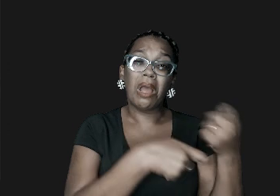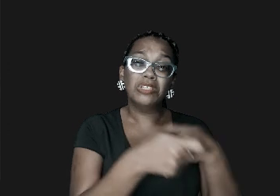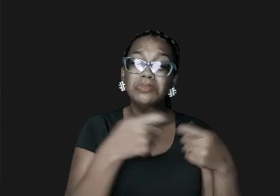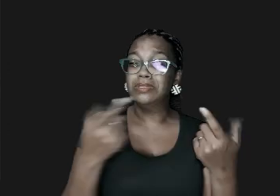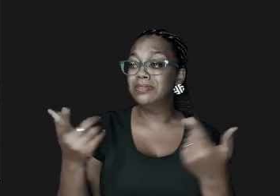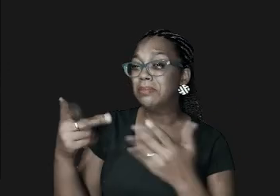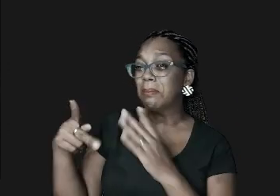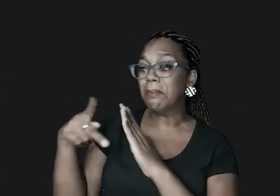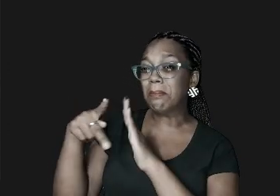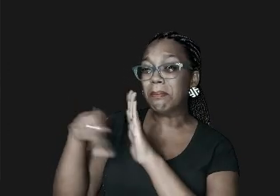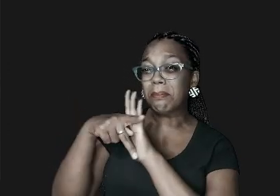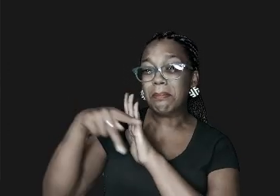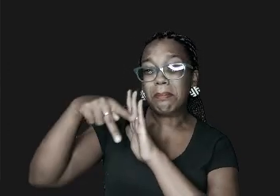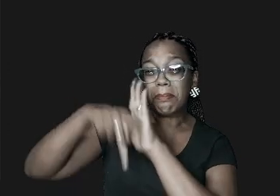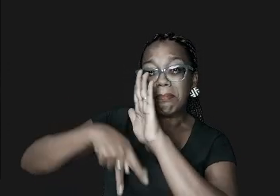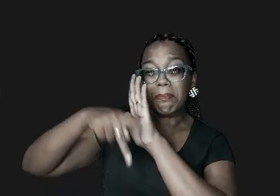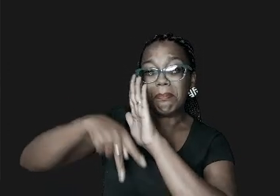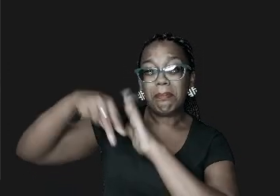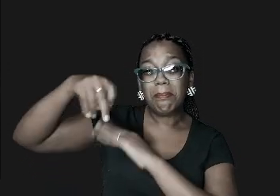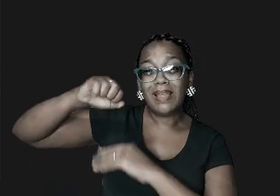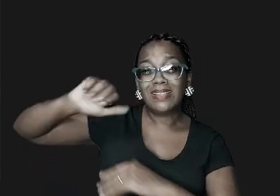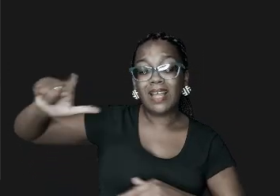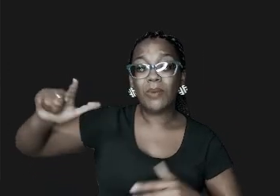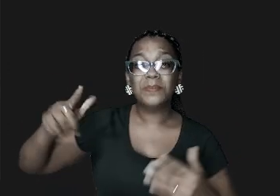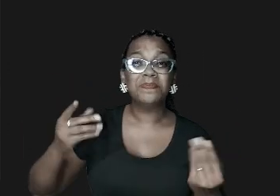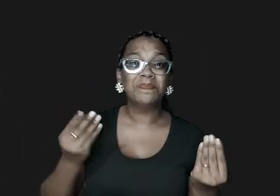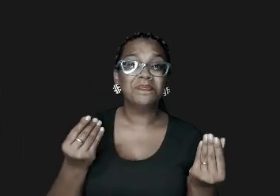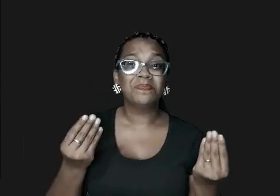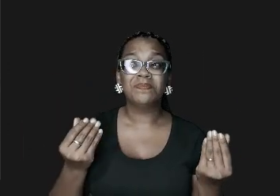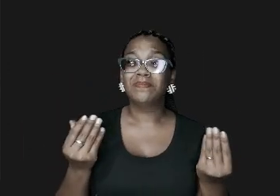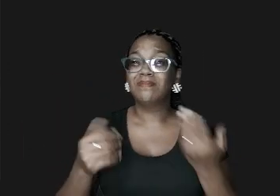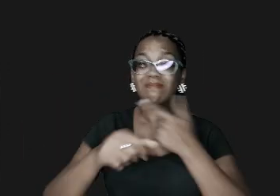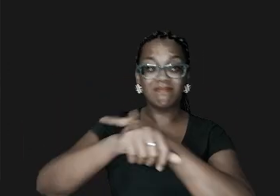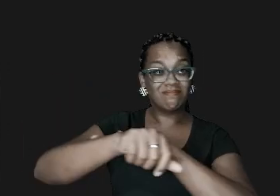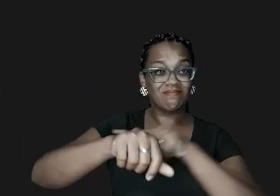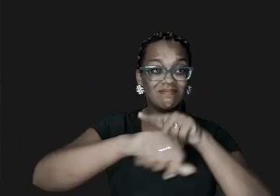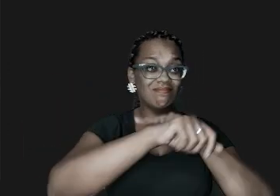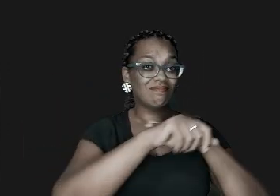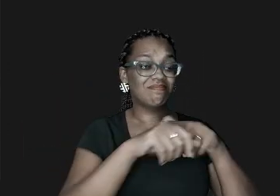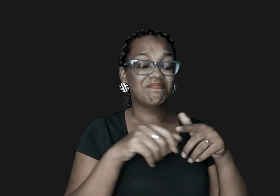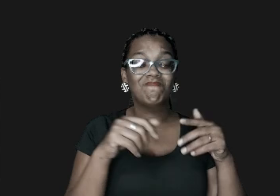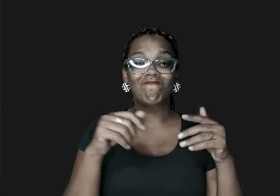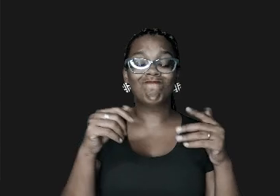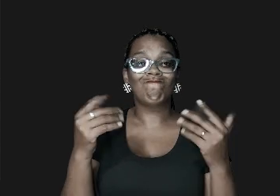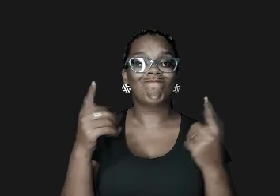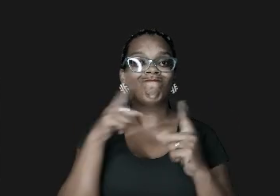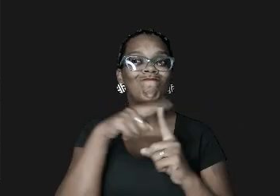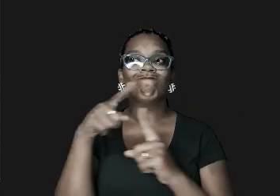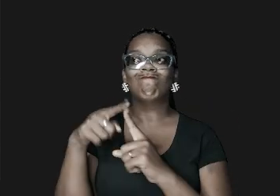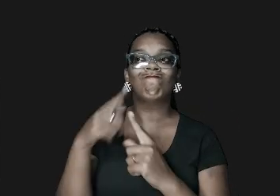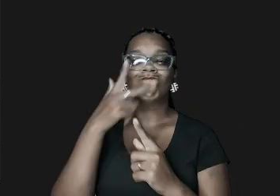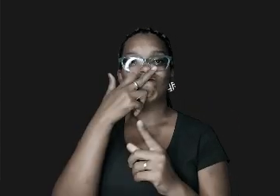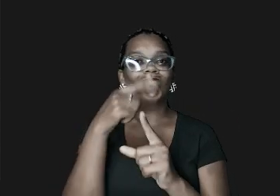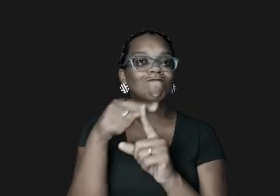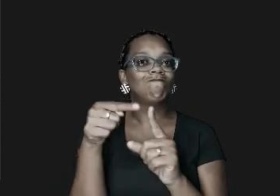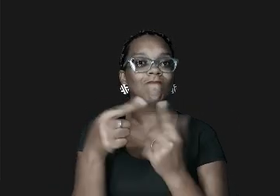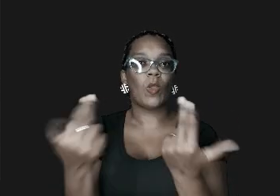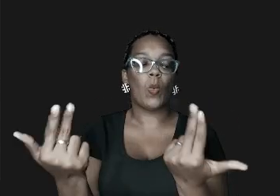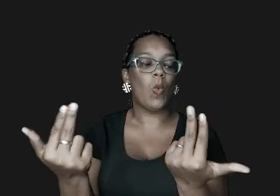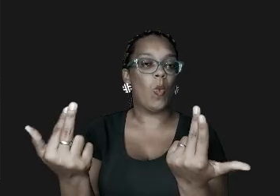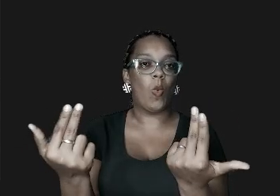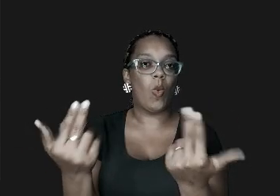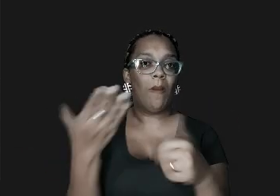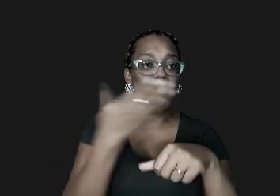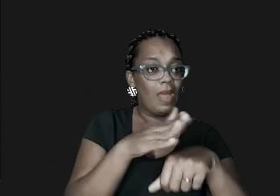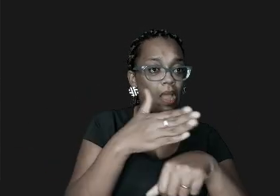de vida mas a verdade é que o tipo administrativo eu não consigo enxergar uma conduta tipificada